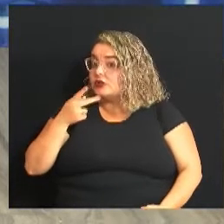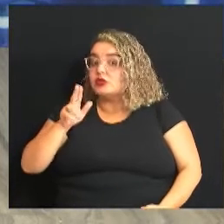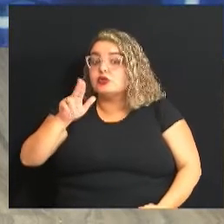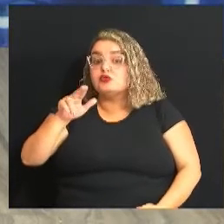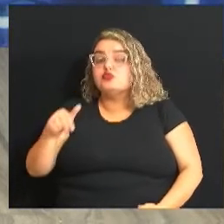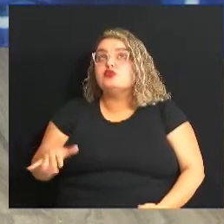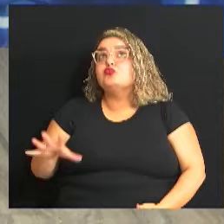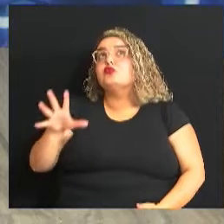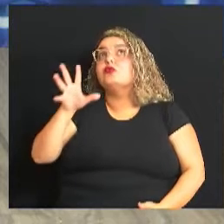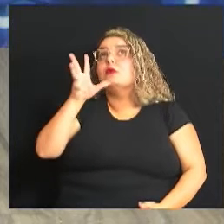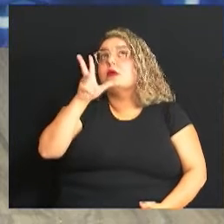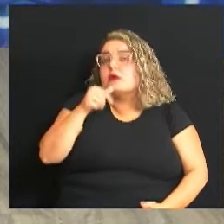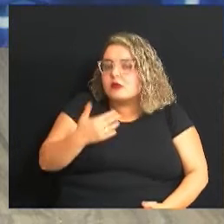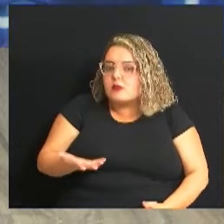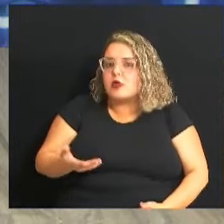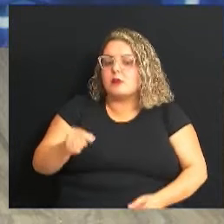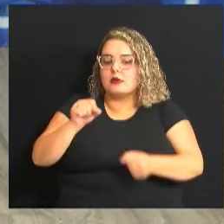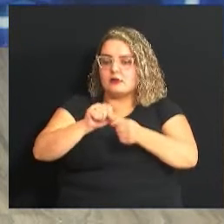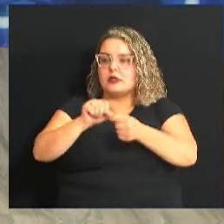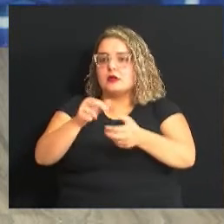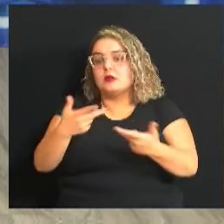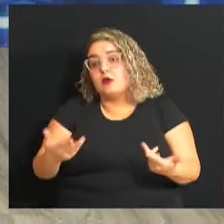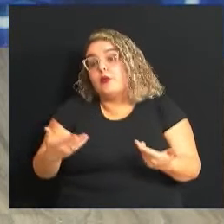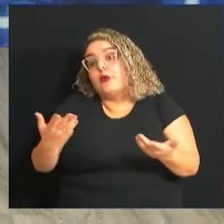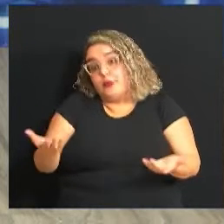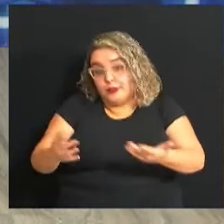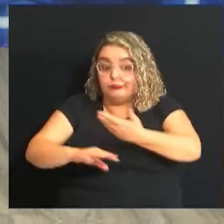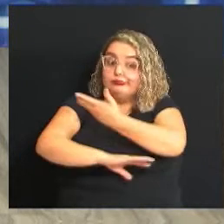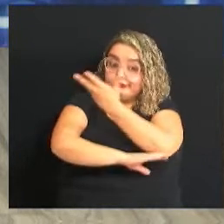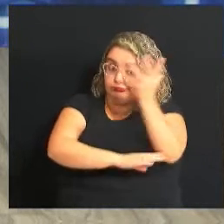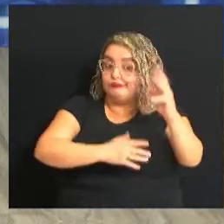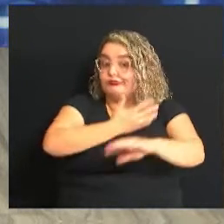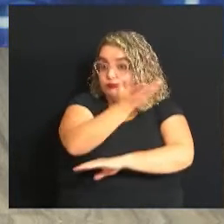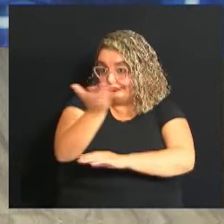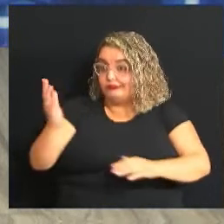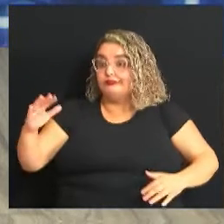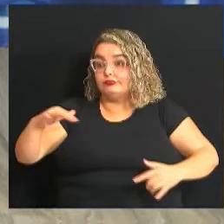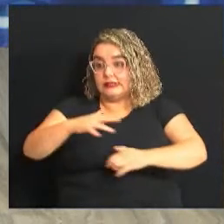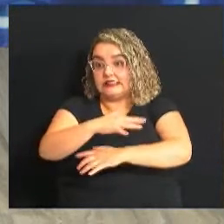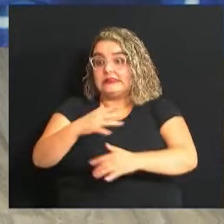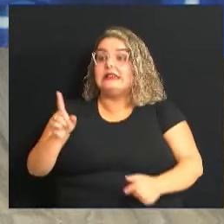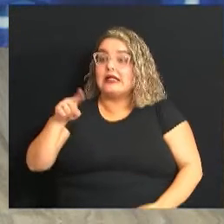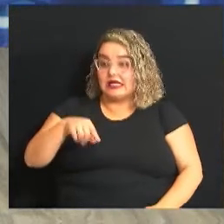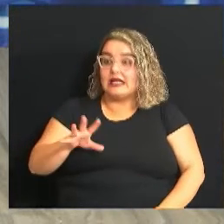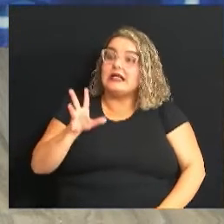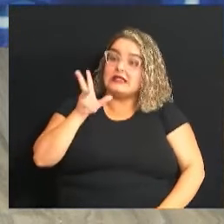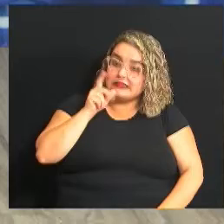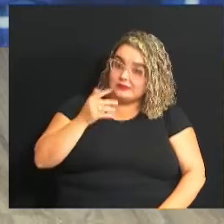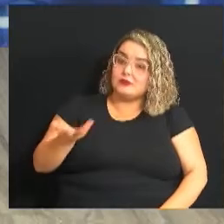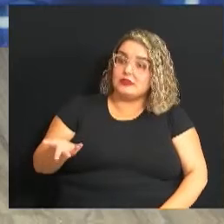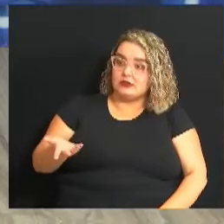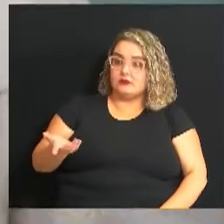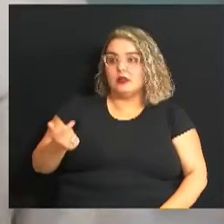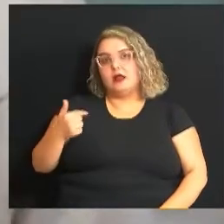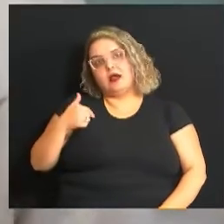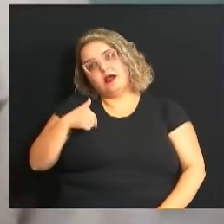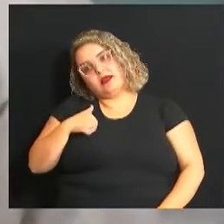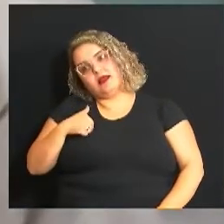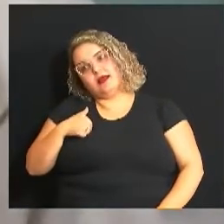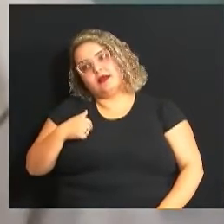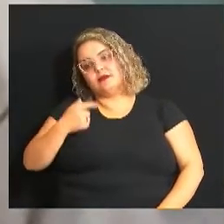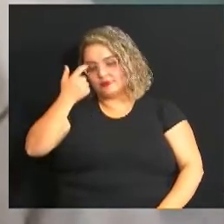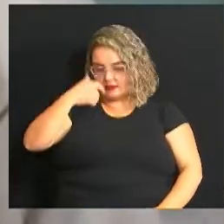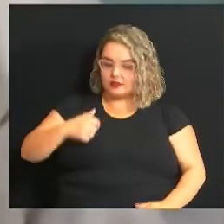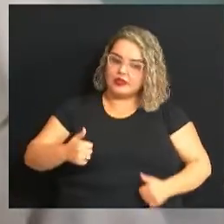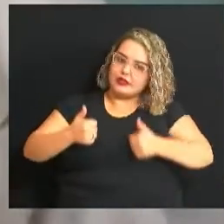tarde, ou no caso da arborização é tarde às vezes? Eu sou uma pessoa otimista, assim